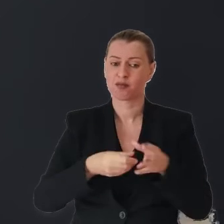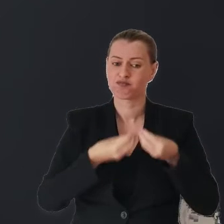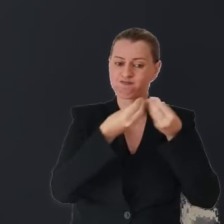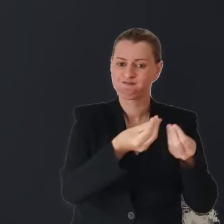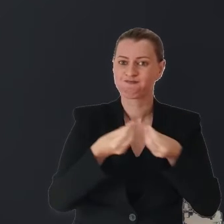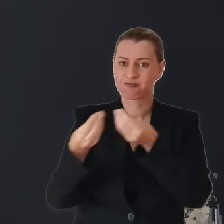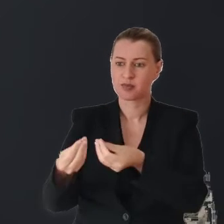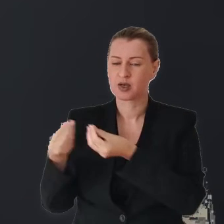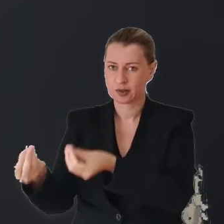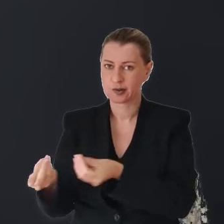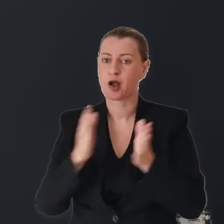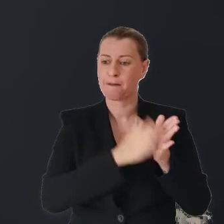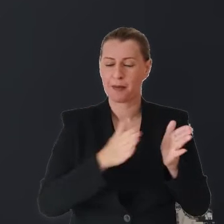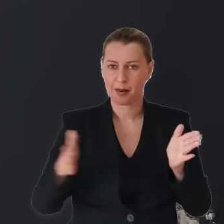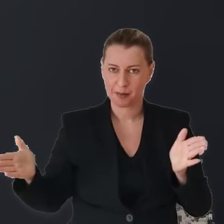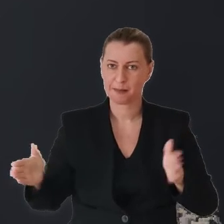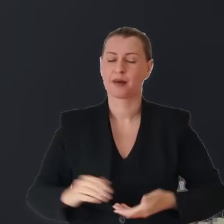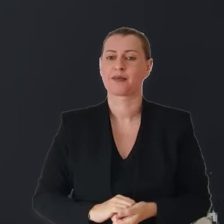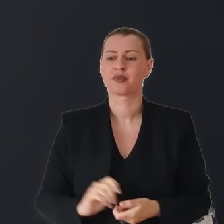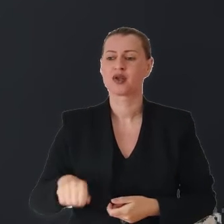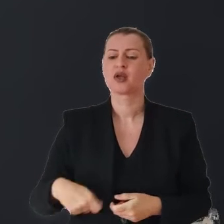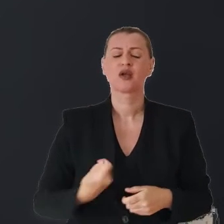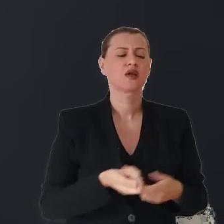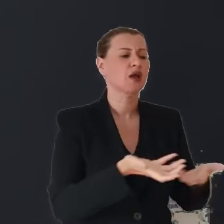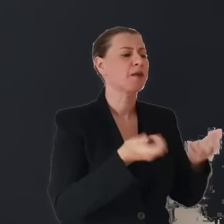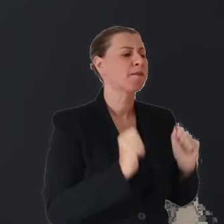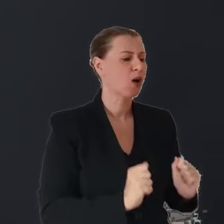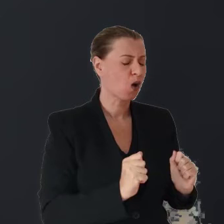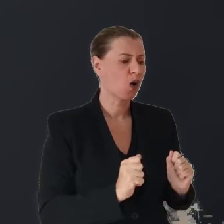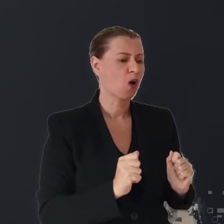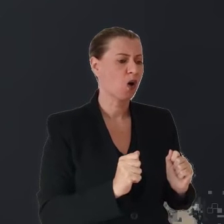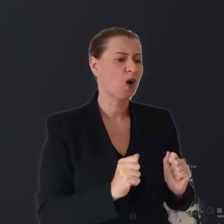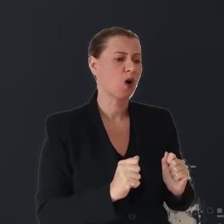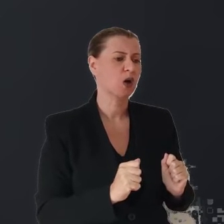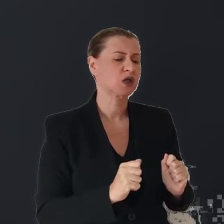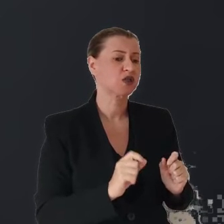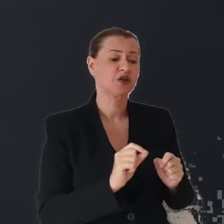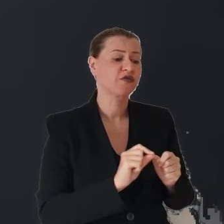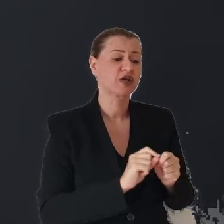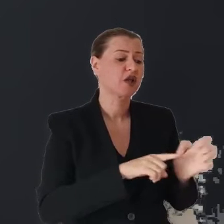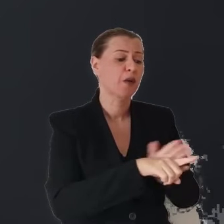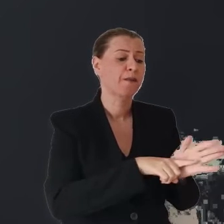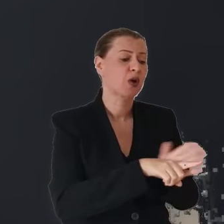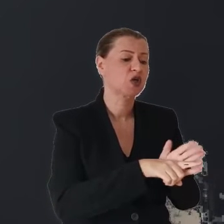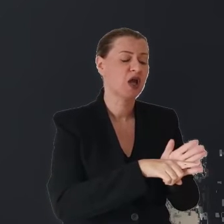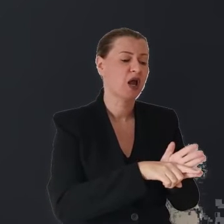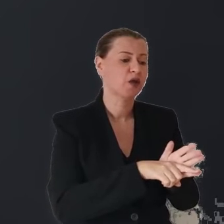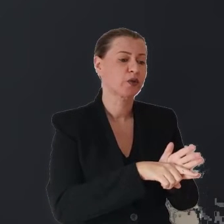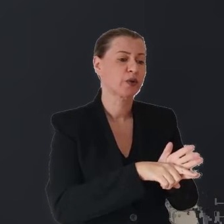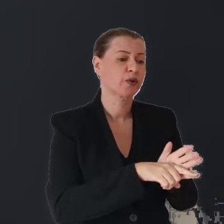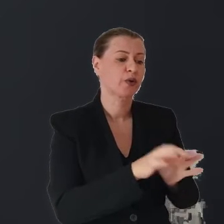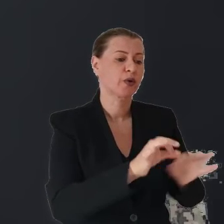de várias formas, em várias etapas, né? Quem pode submeter um projeto e pesquisa, enfim, para o CEP da Fevale?